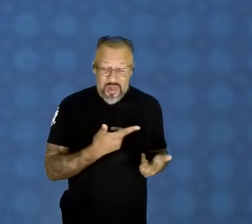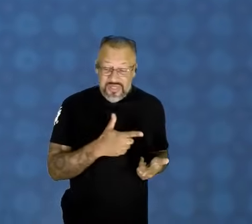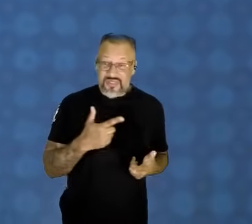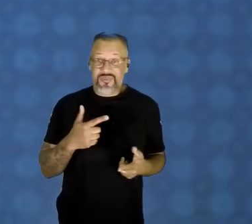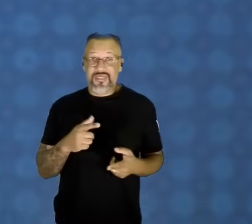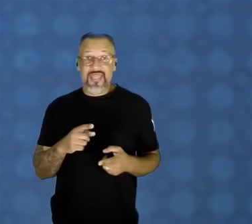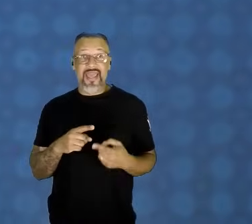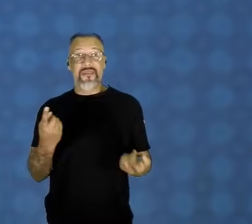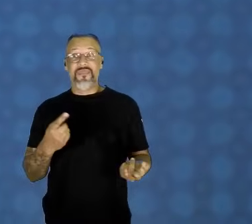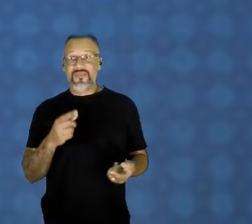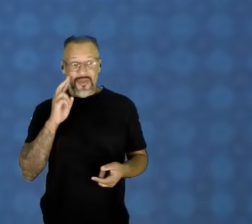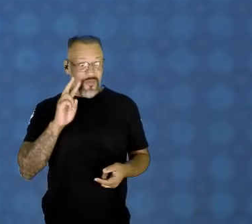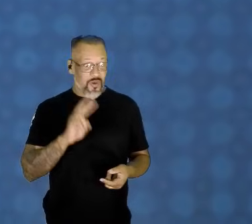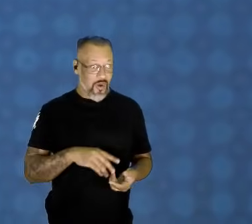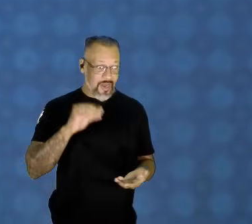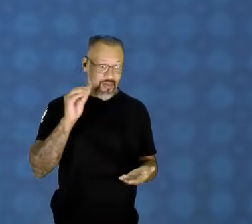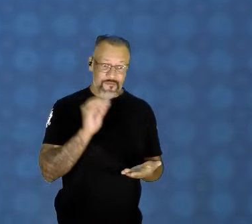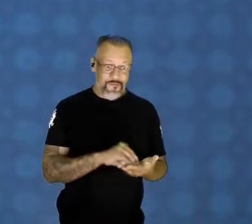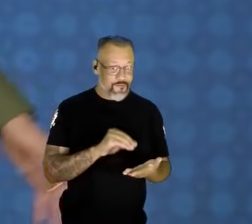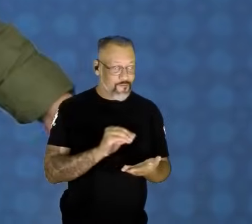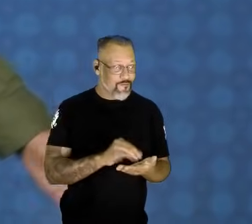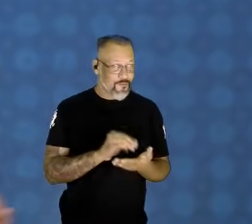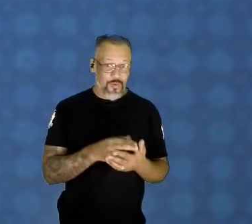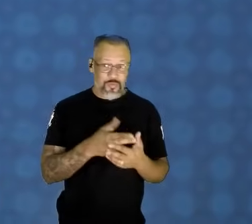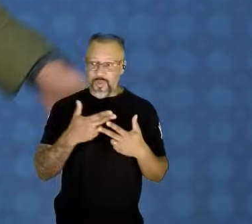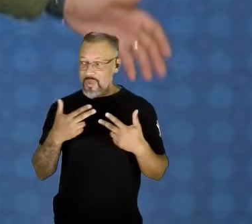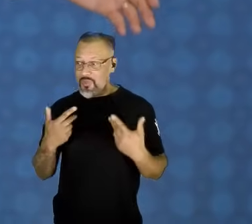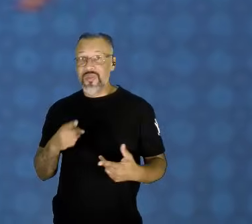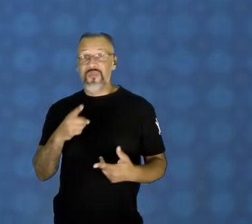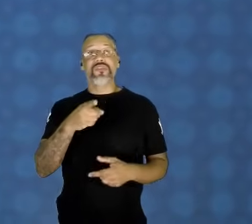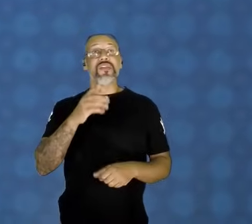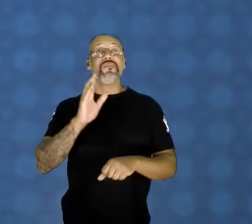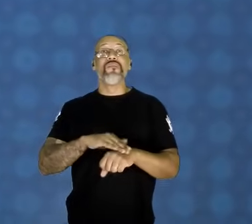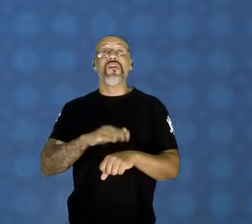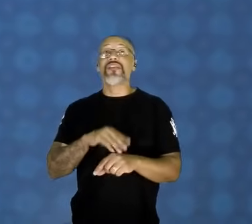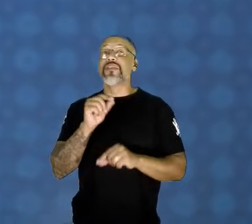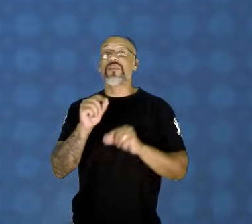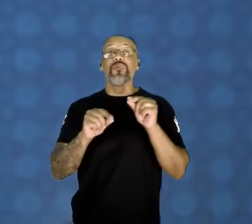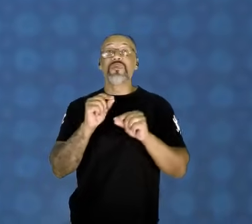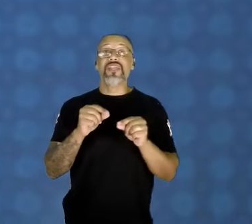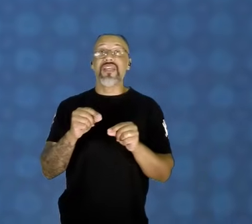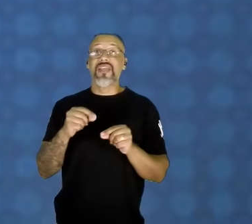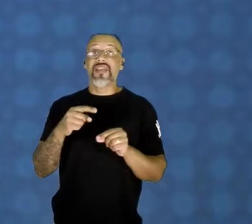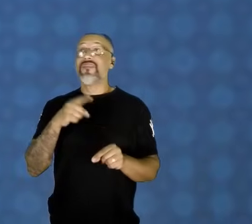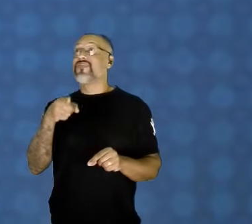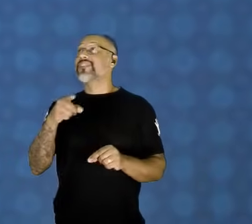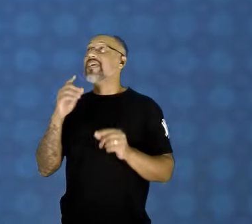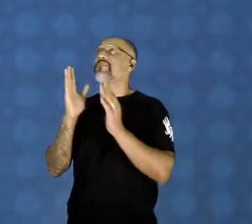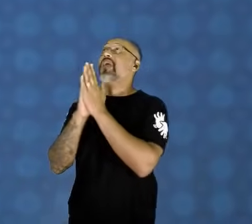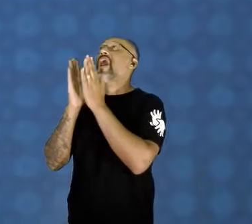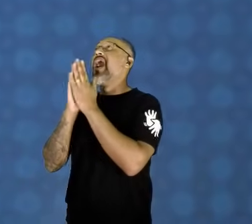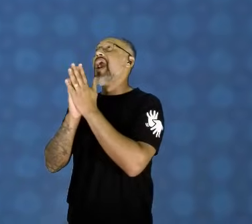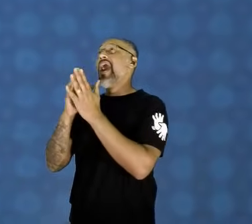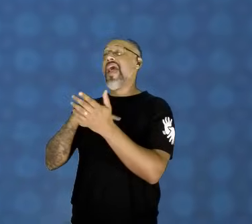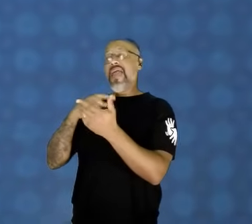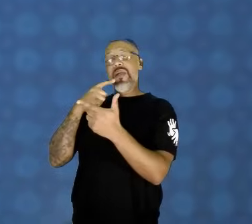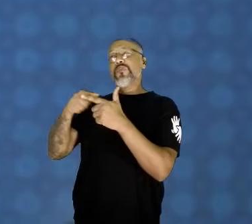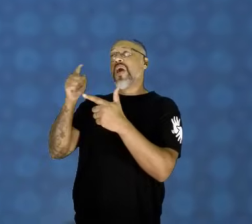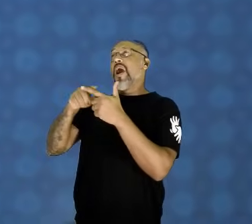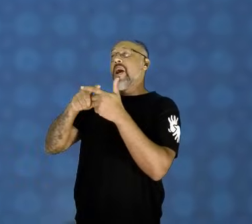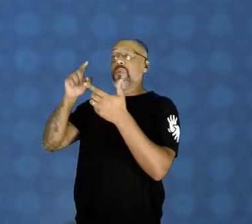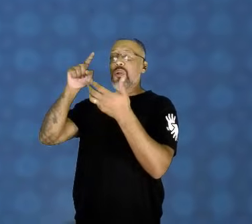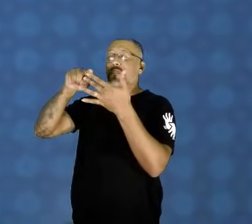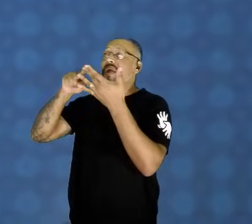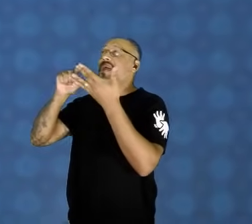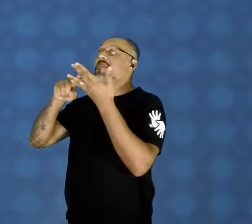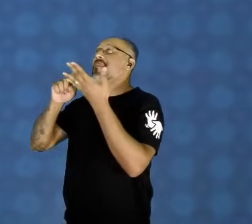geladeira quebra, o carro funde o motor, você simplesmente está ali dizendo: eu tenho um grande problema. E Deus está dizendo: não adianta eu expulsar o